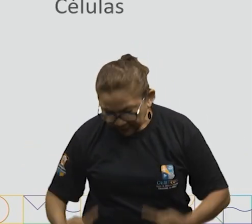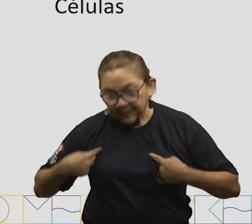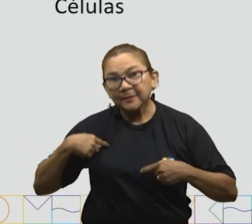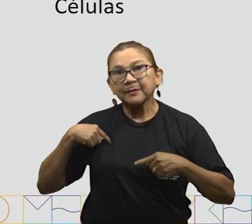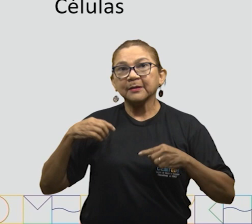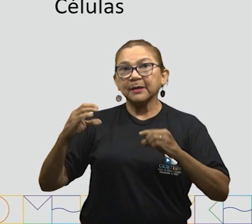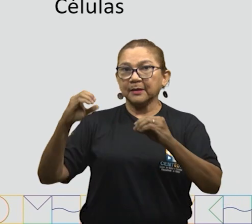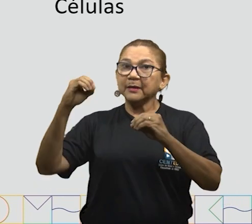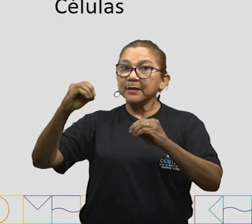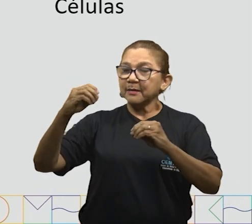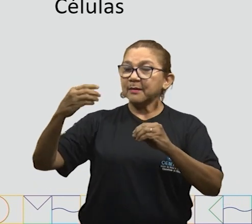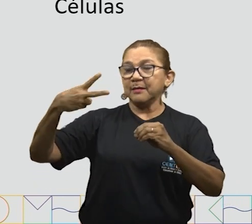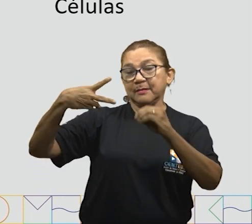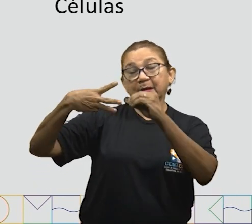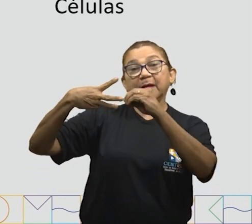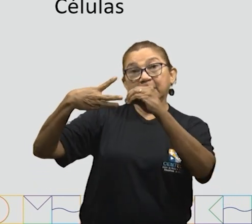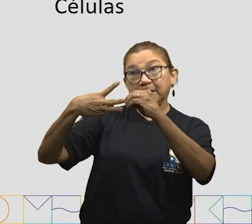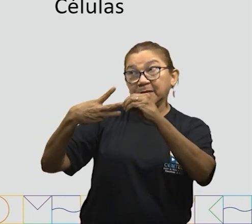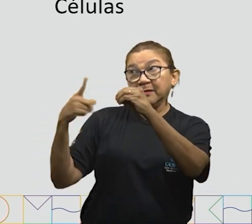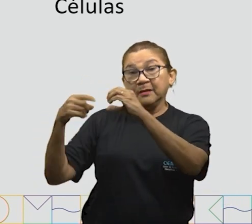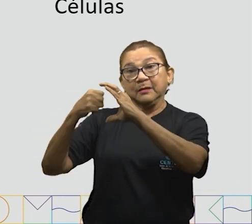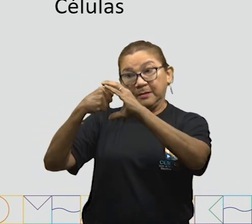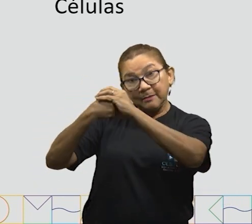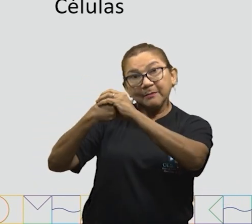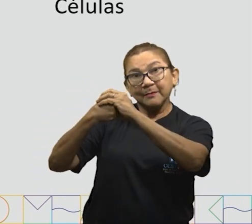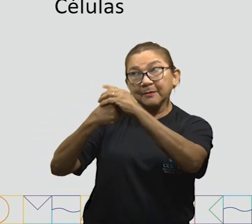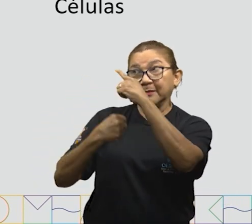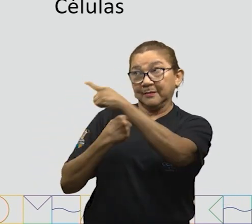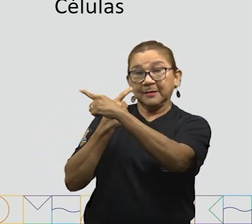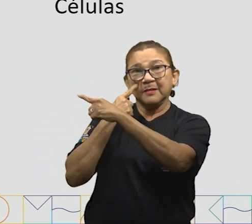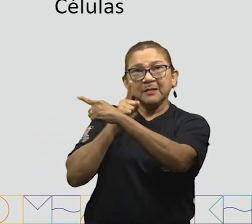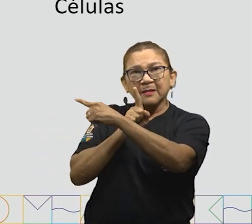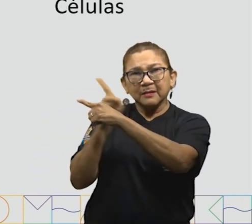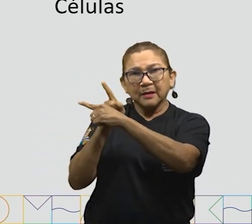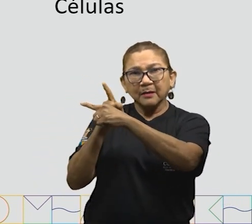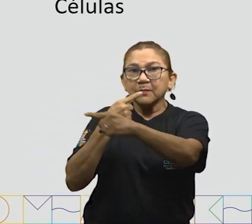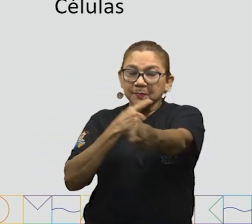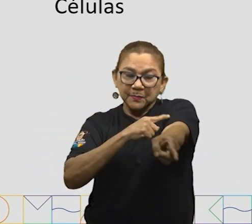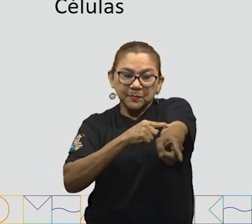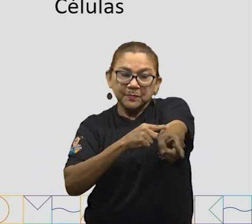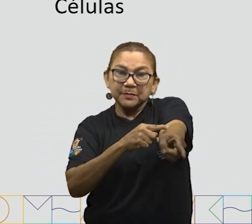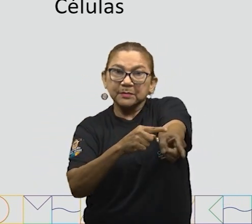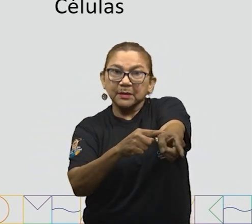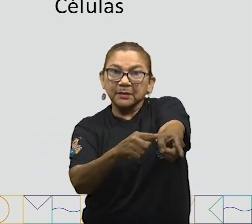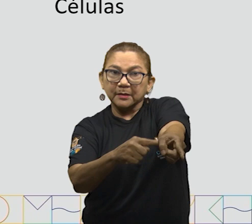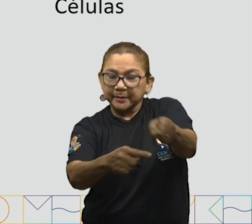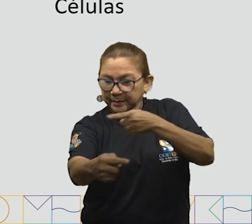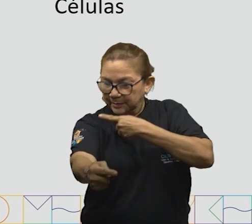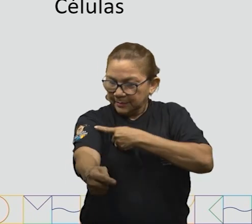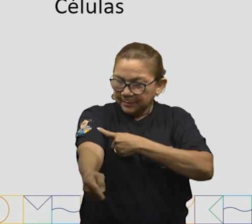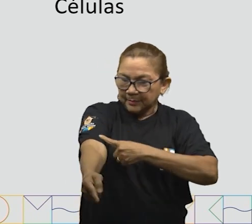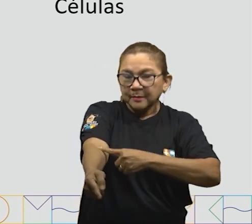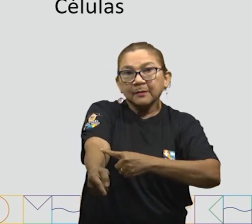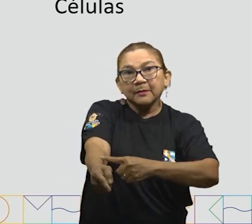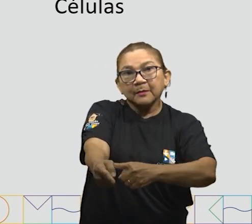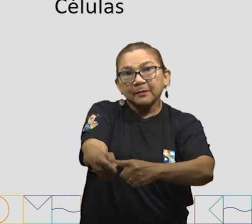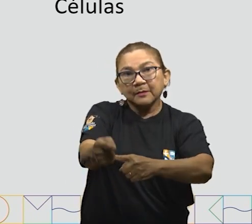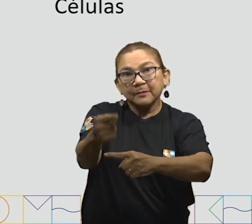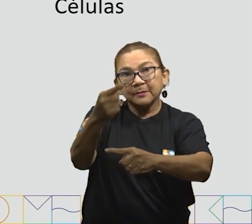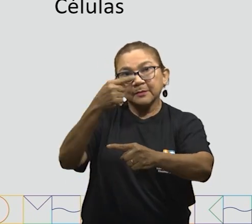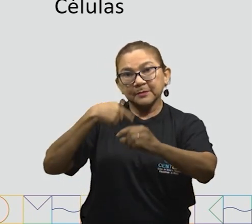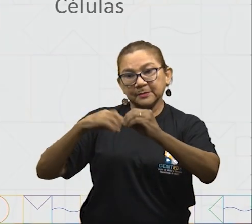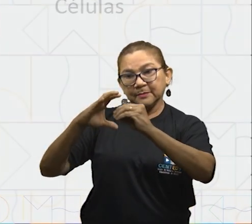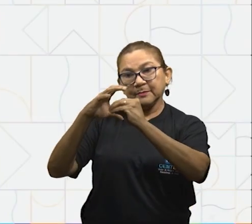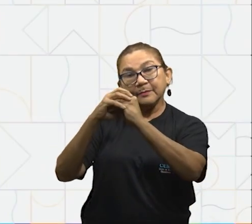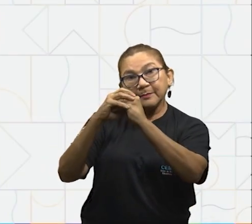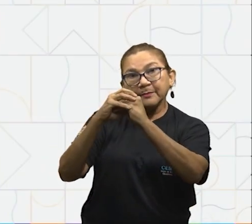células. Elas são a unidade básica dos seres vivos, para que os nutrientes exerçam sua função e produção também